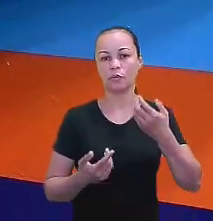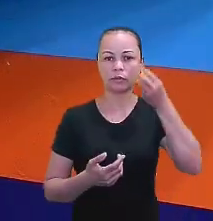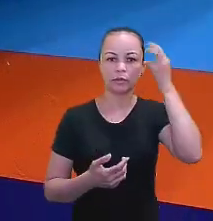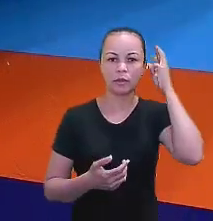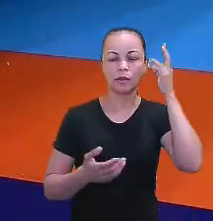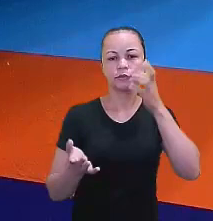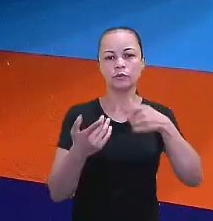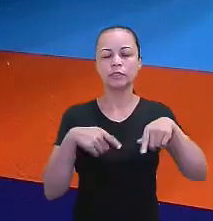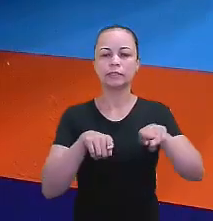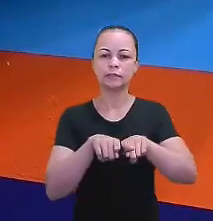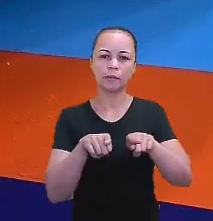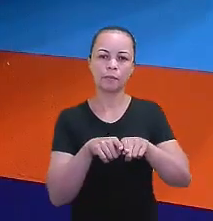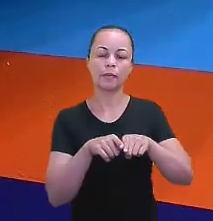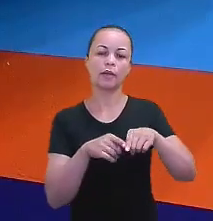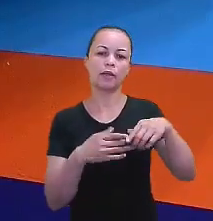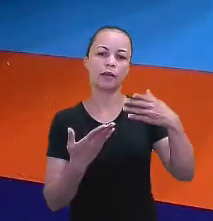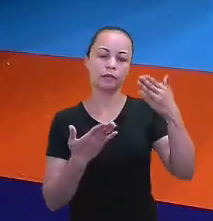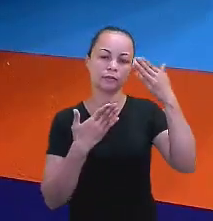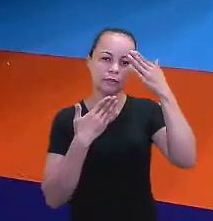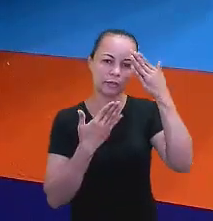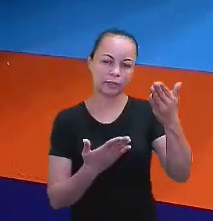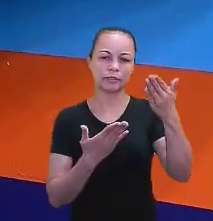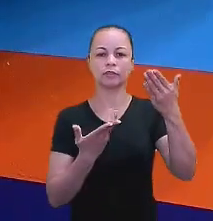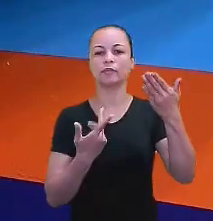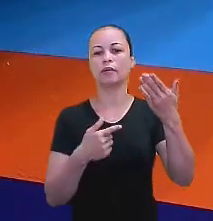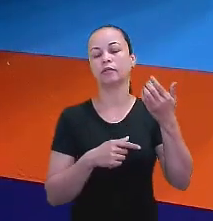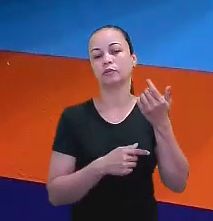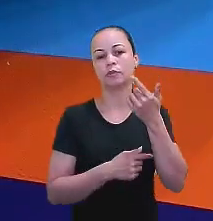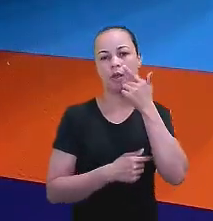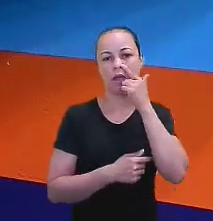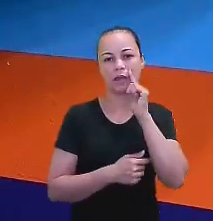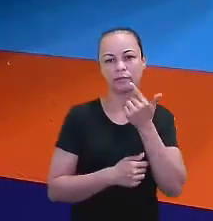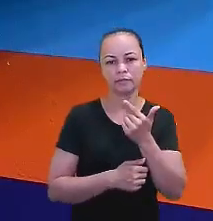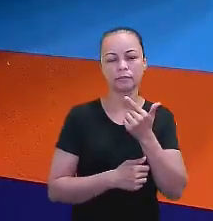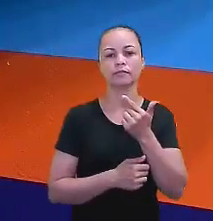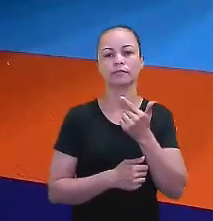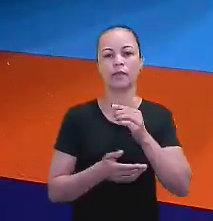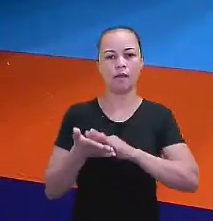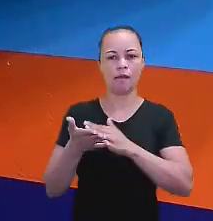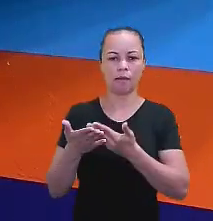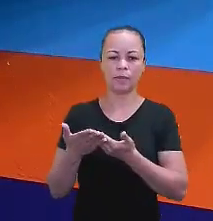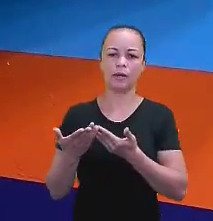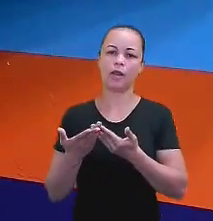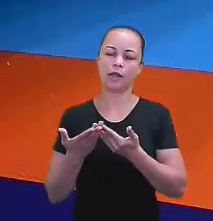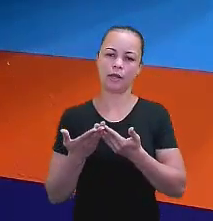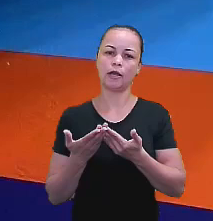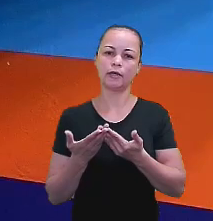meu agradecimento à intérprete Bárbara, porque, como sempre, ela é uma gigante.